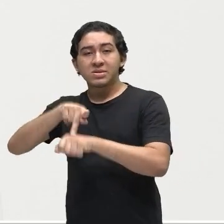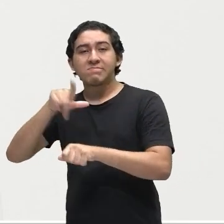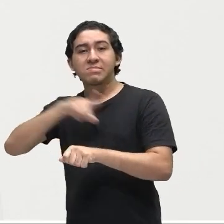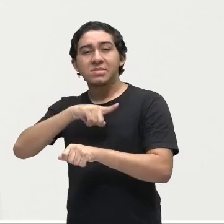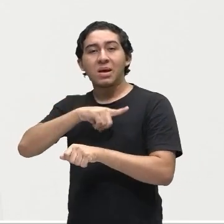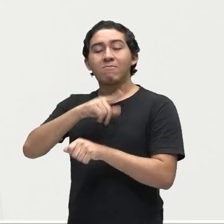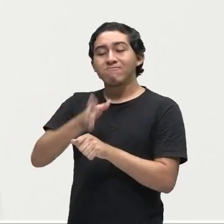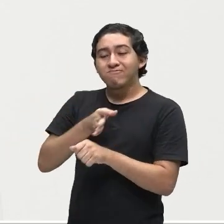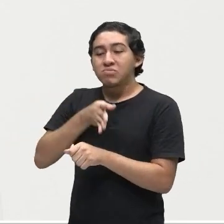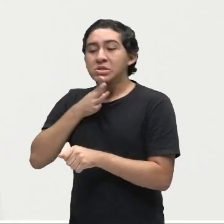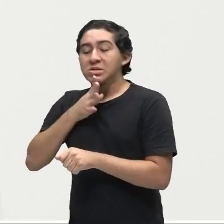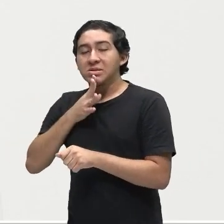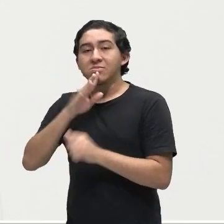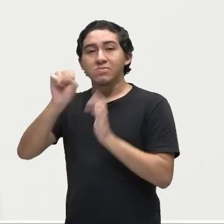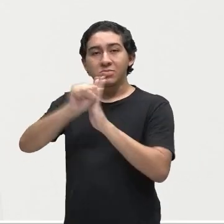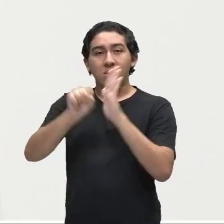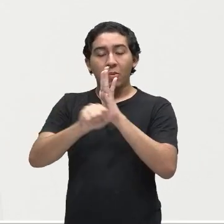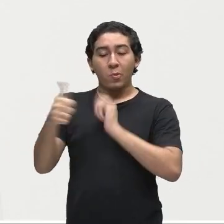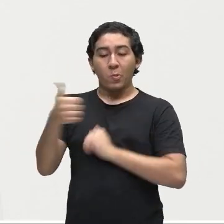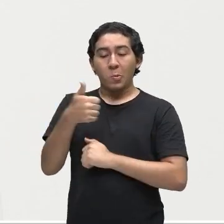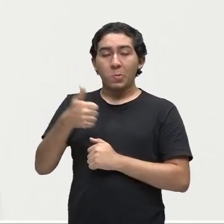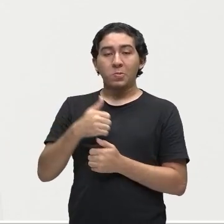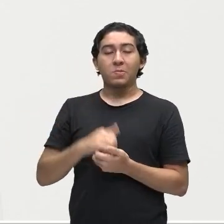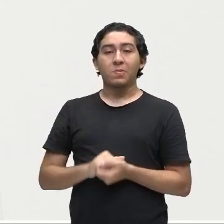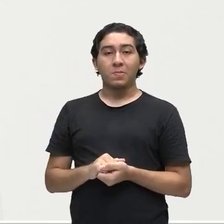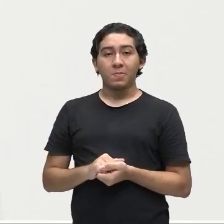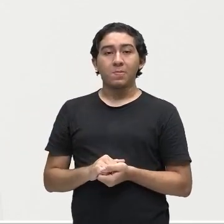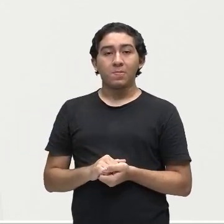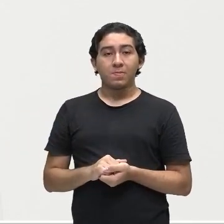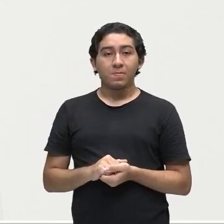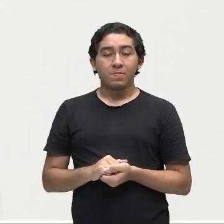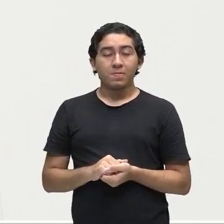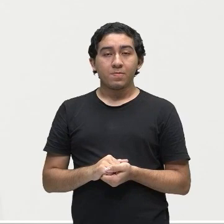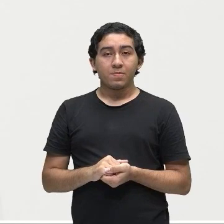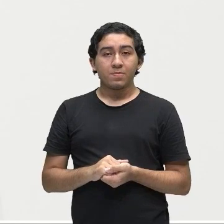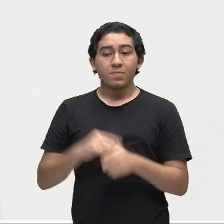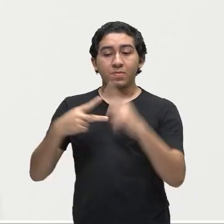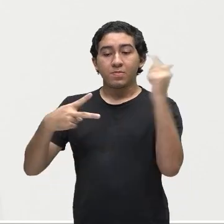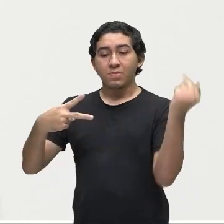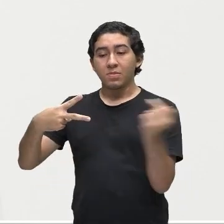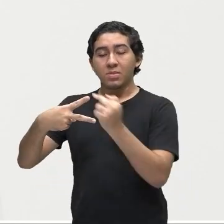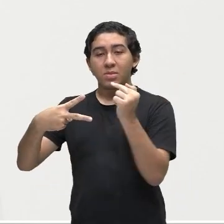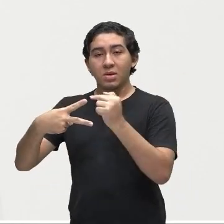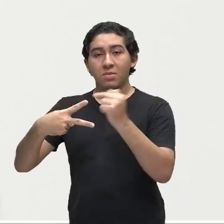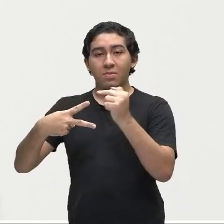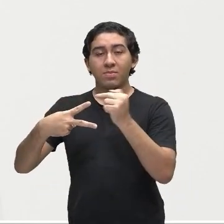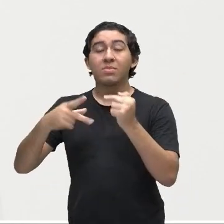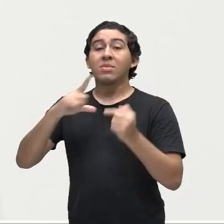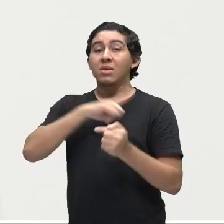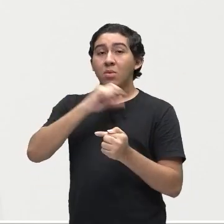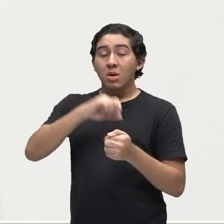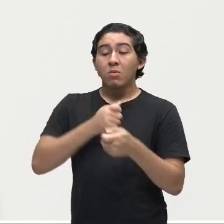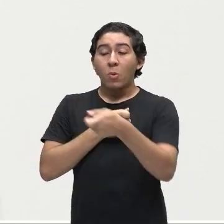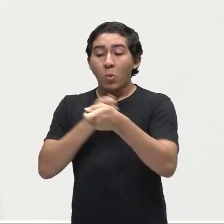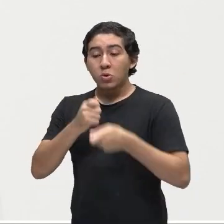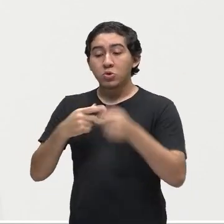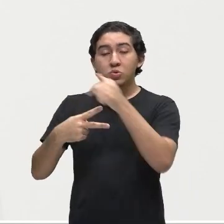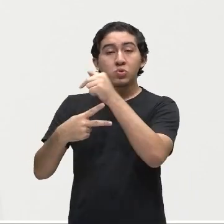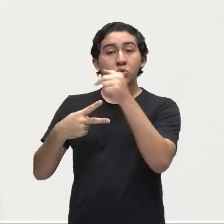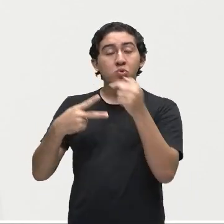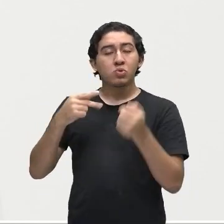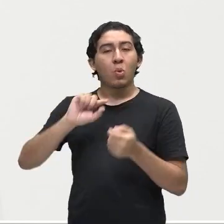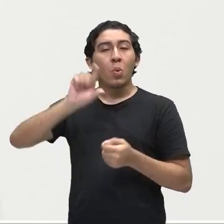aí a partir do século XI. Olha só, o eixo mediterrâneo, ele era controlado por duas importantes